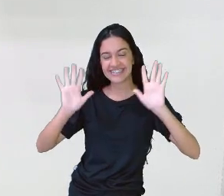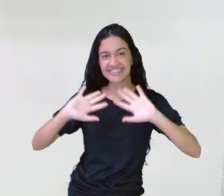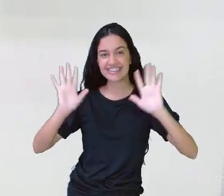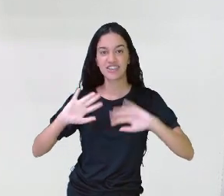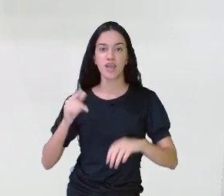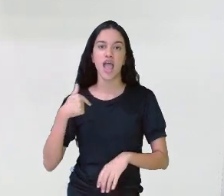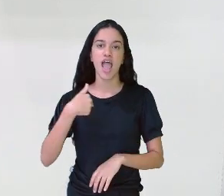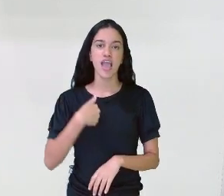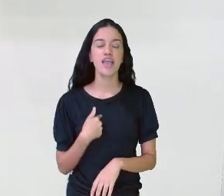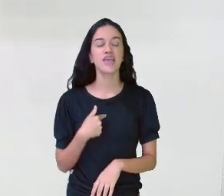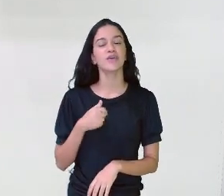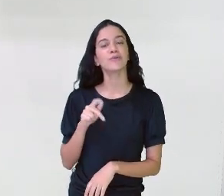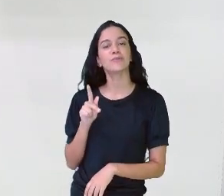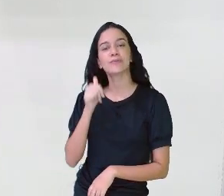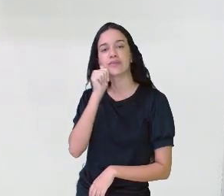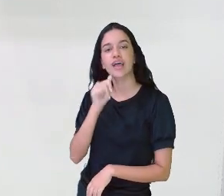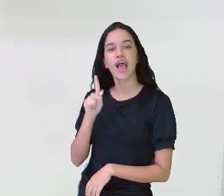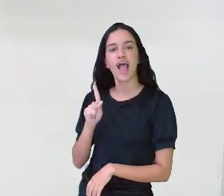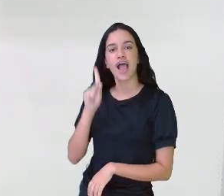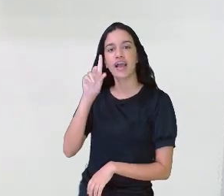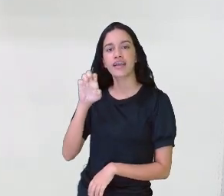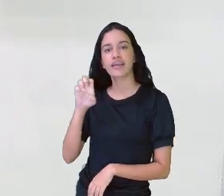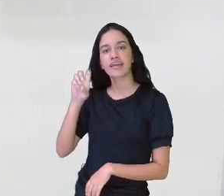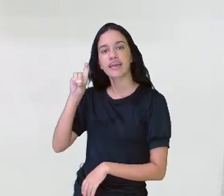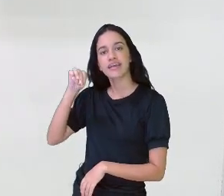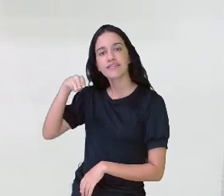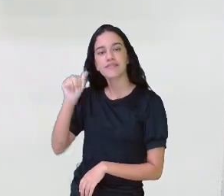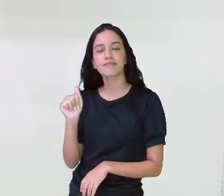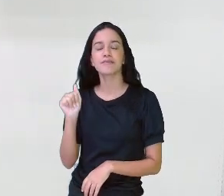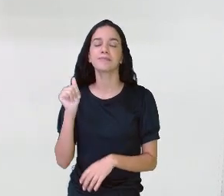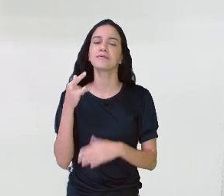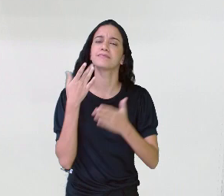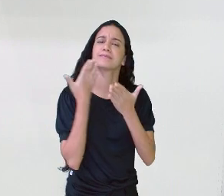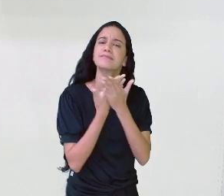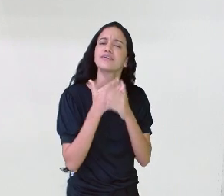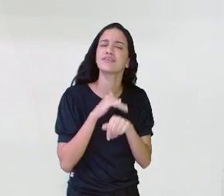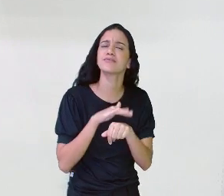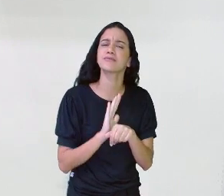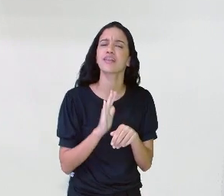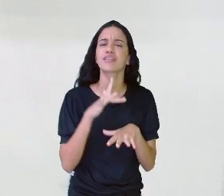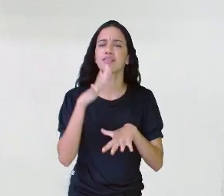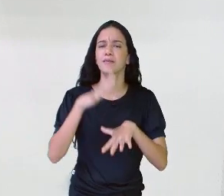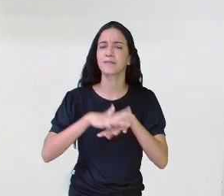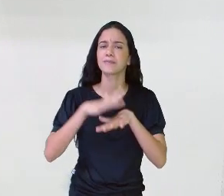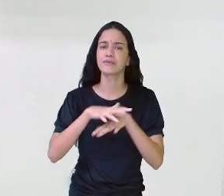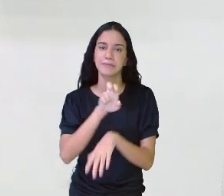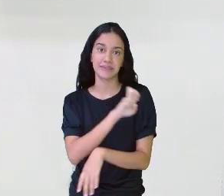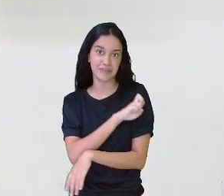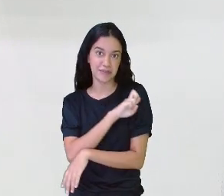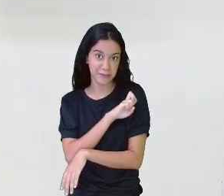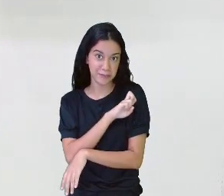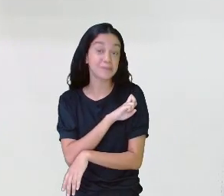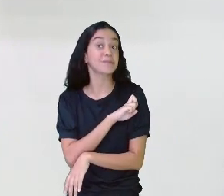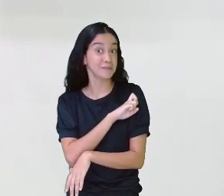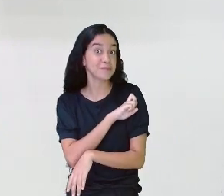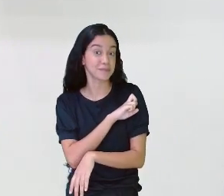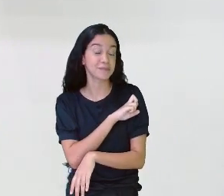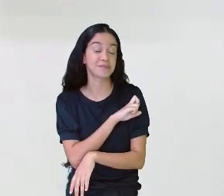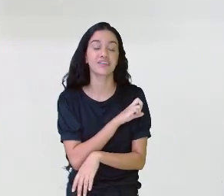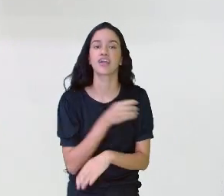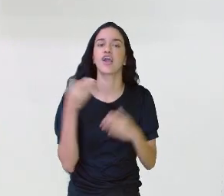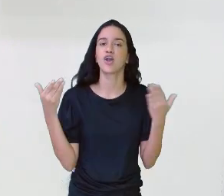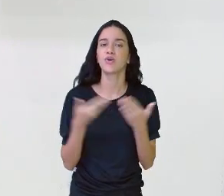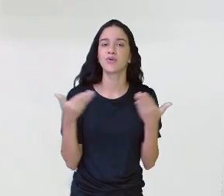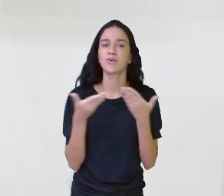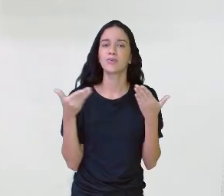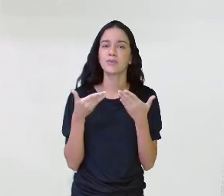pessoal, eu sou a professora Kedma Santos e estou aqui para mais uma aula de matemática para os quintos anos. Hoje